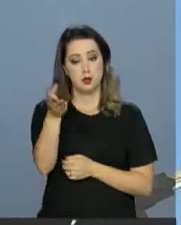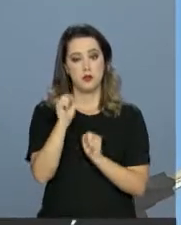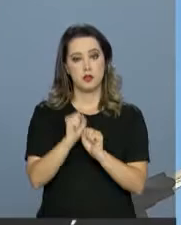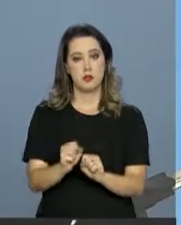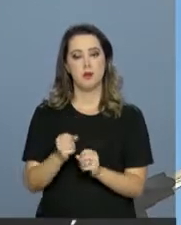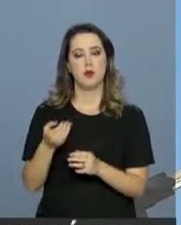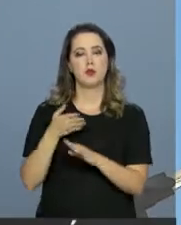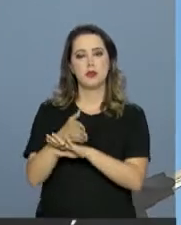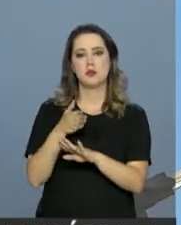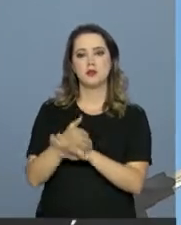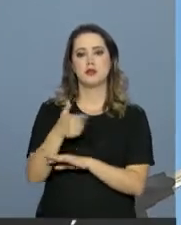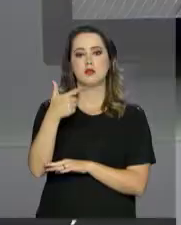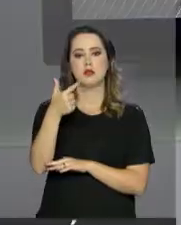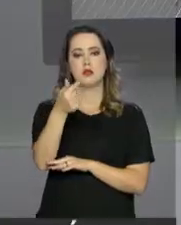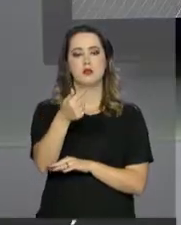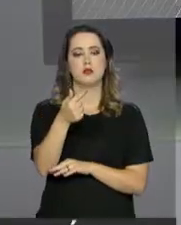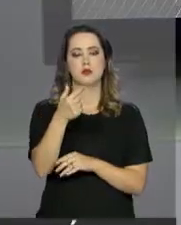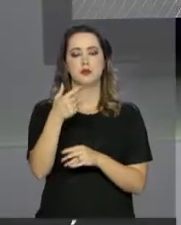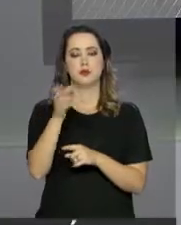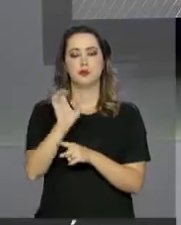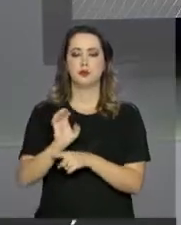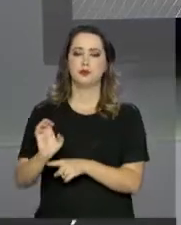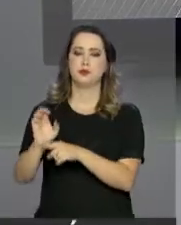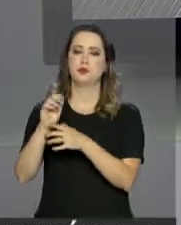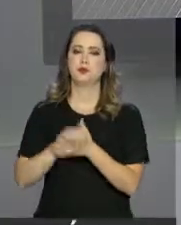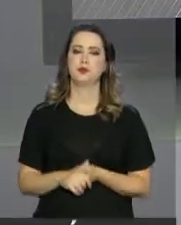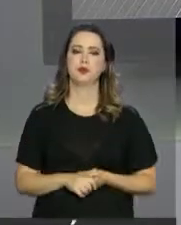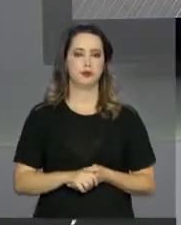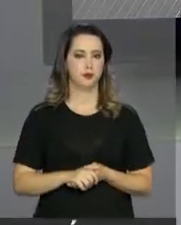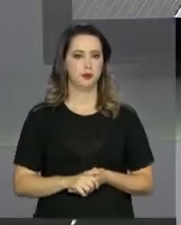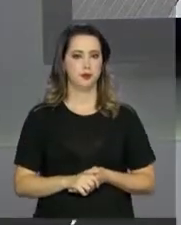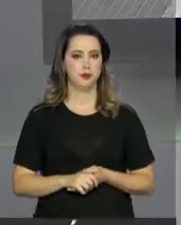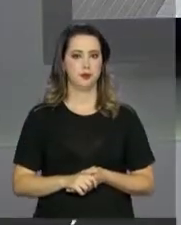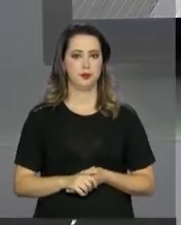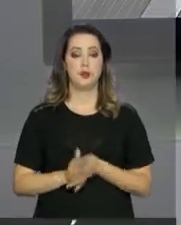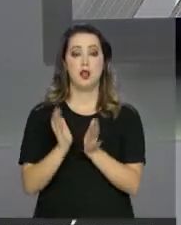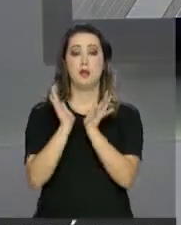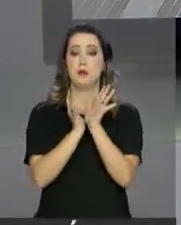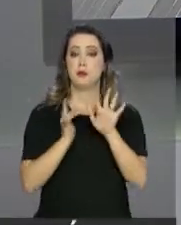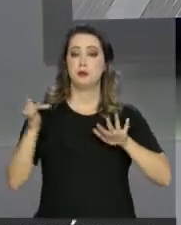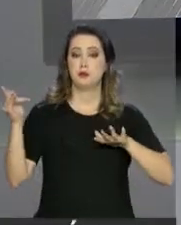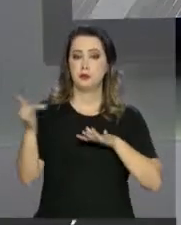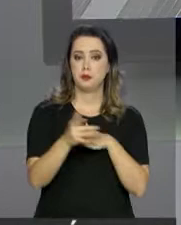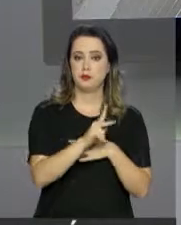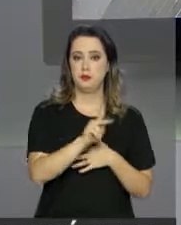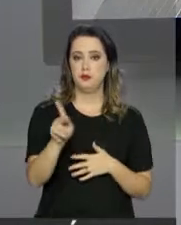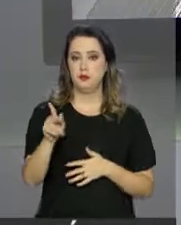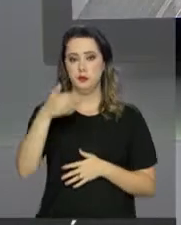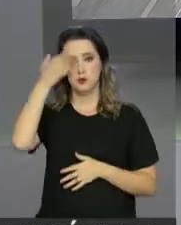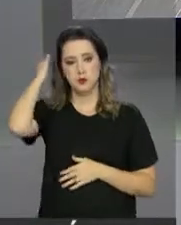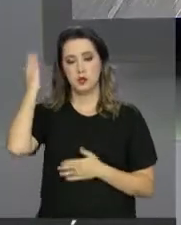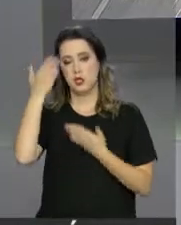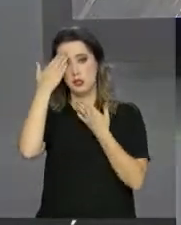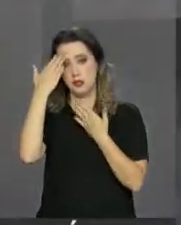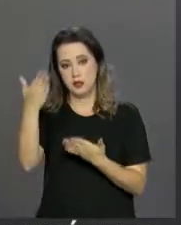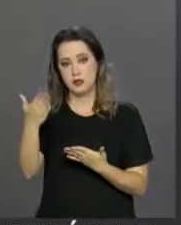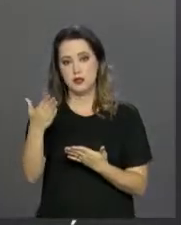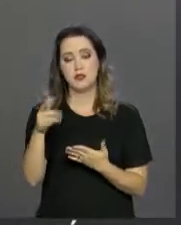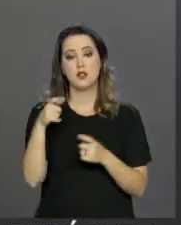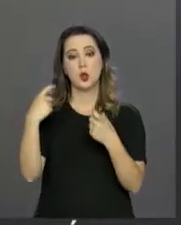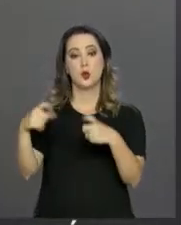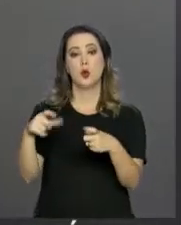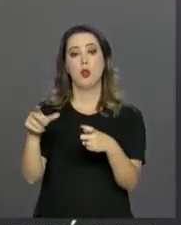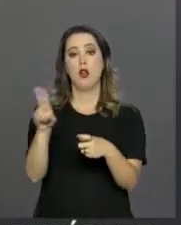27 unidades da federação e pelas redes sociais o presidente michel temer agradeceu a aula que recebeu seu nome